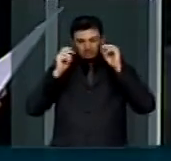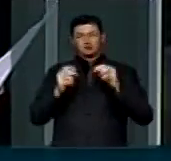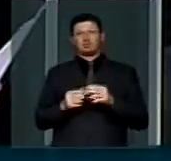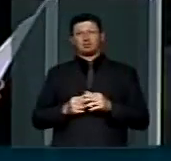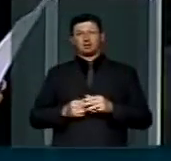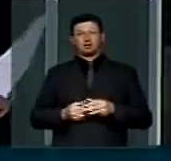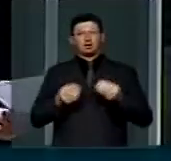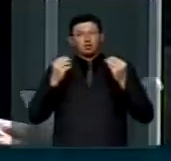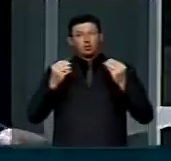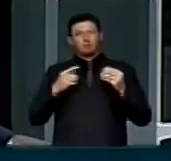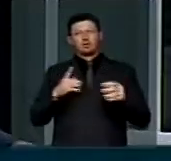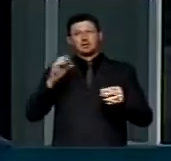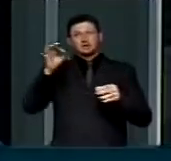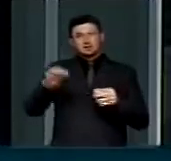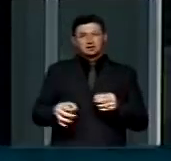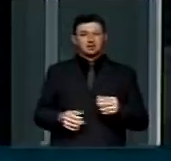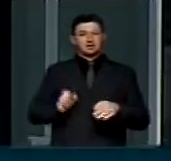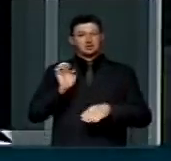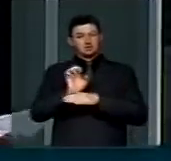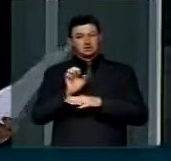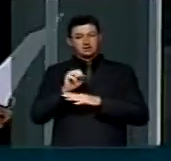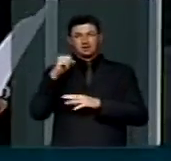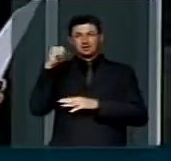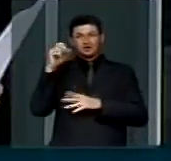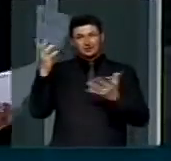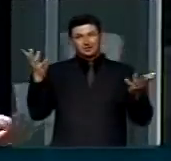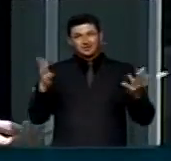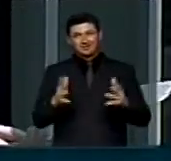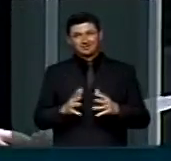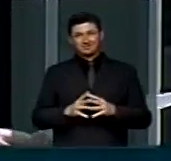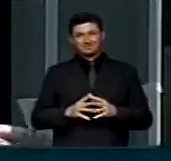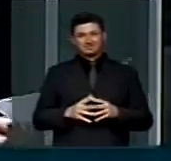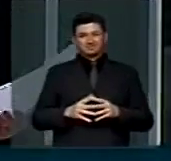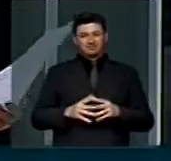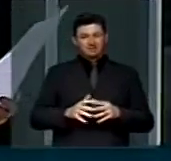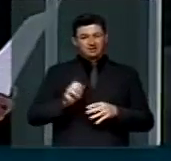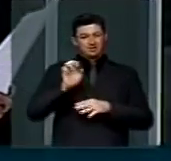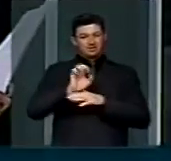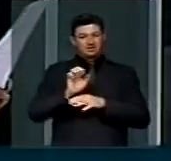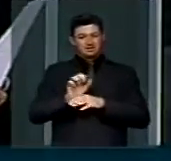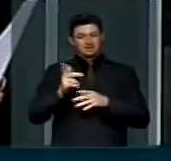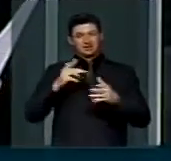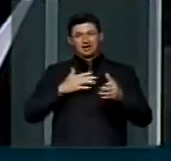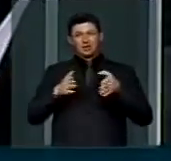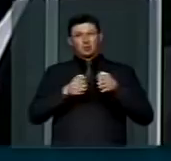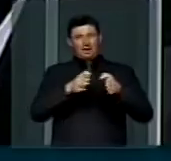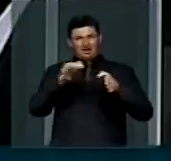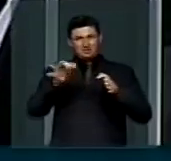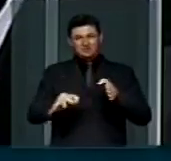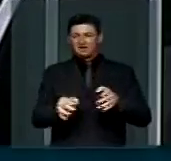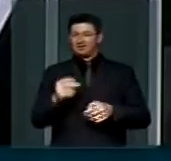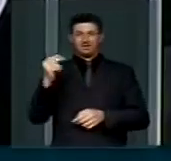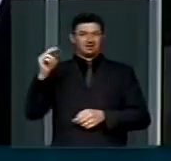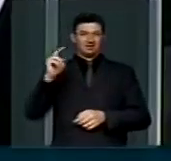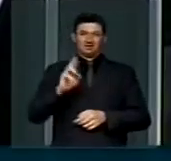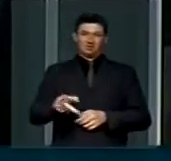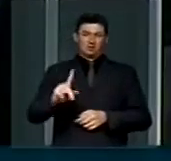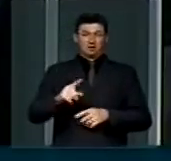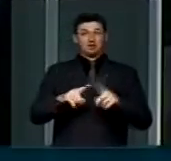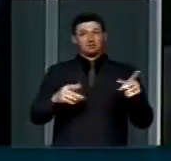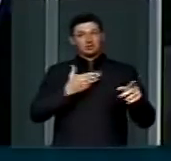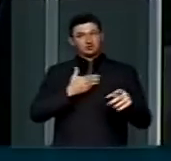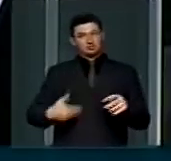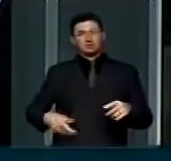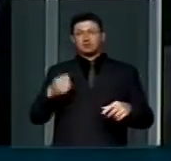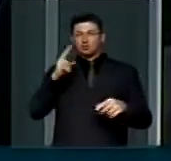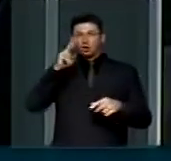ter a certeza que o estado de Sergipe, é um estado que está no rumo certo? Lógico que não é. Contudo, o governo deveria